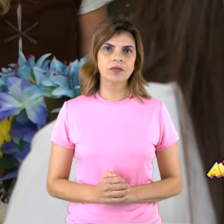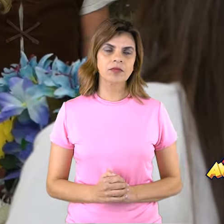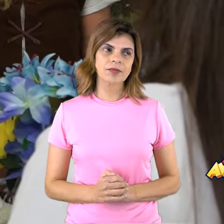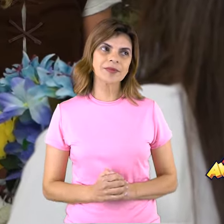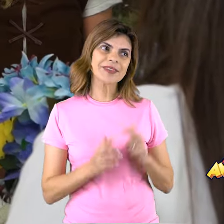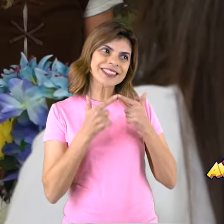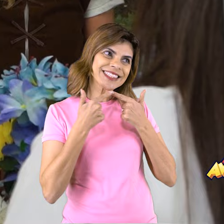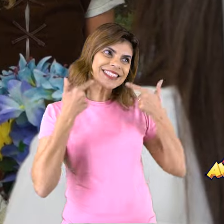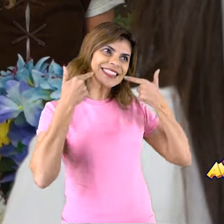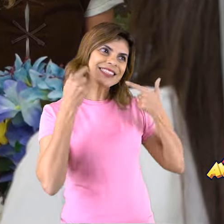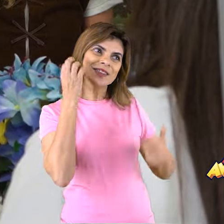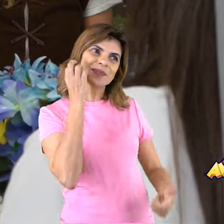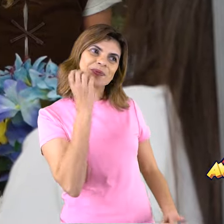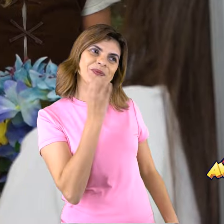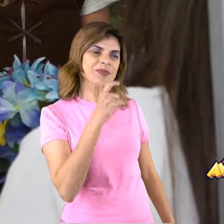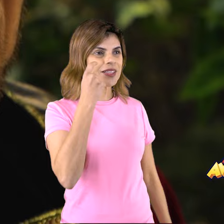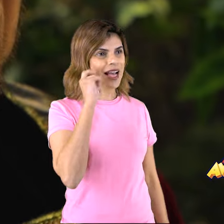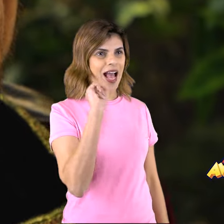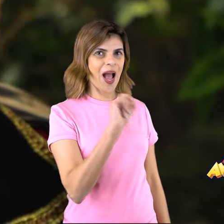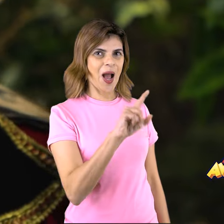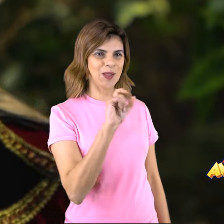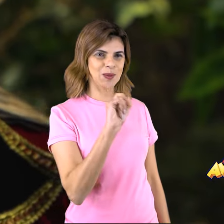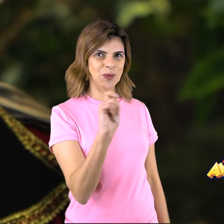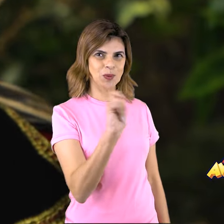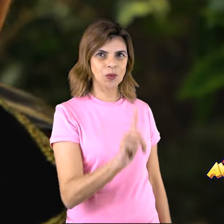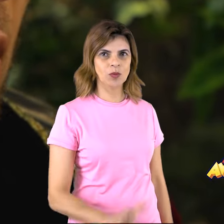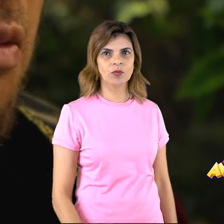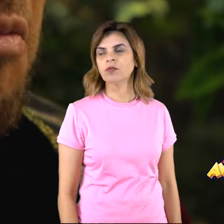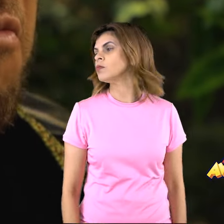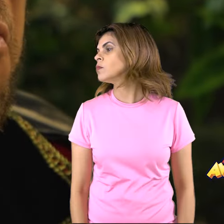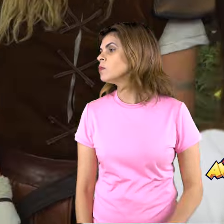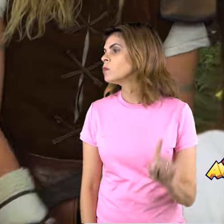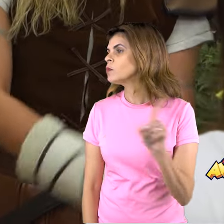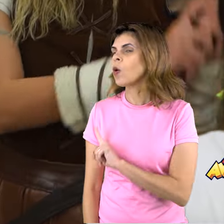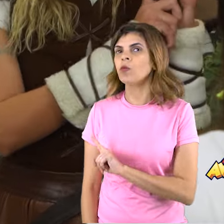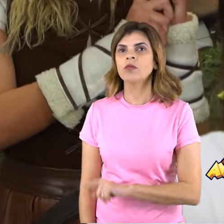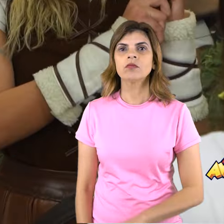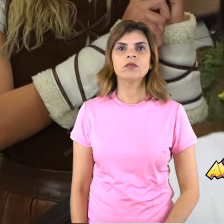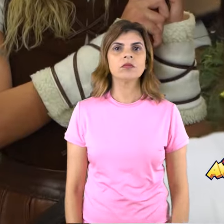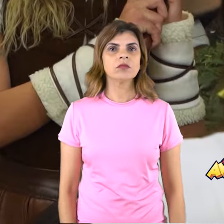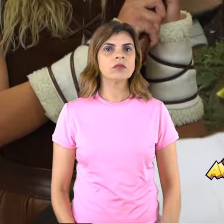sorria barba azul não não